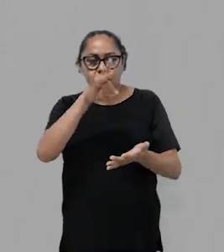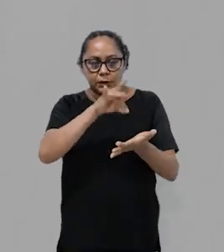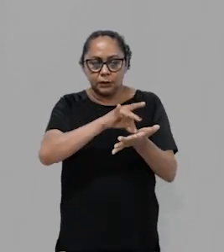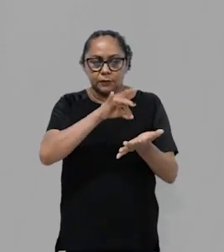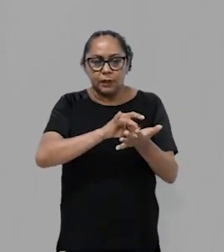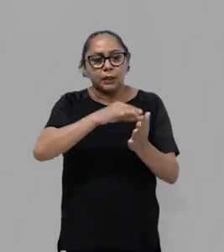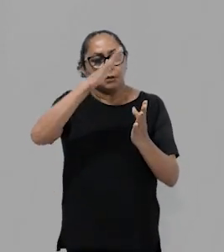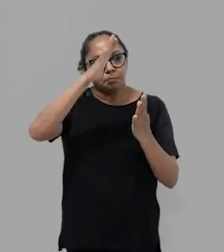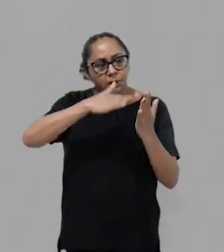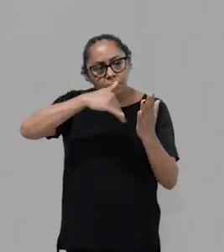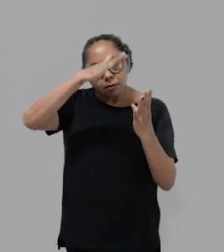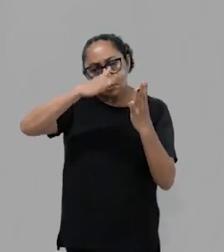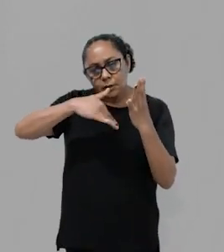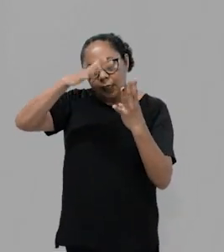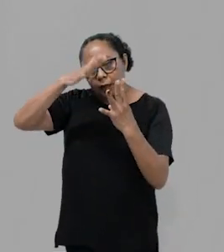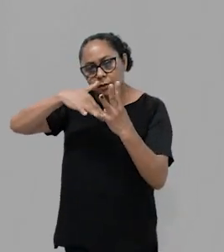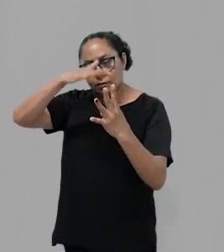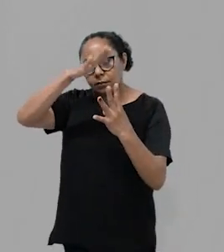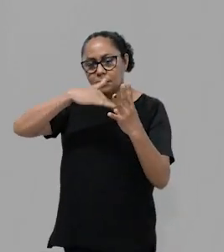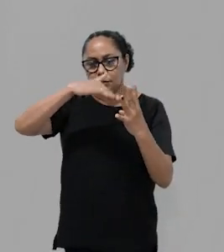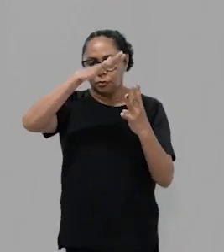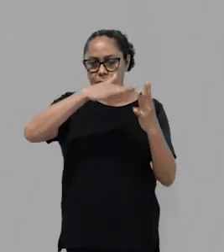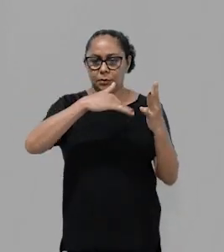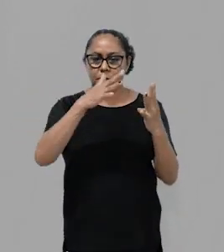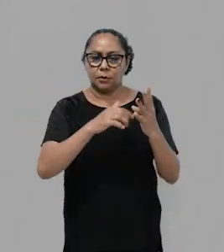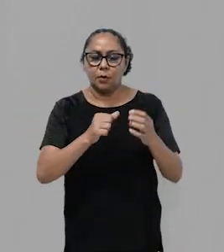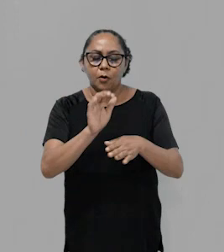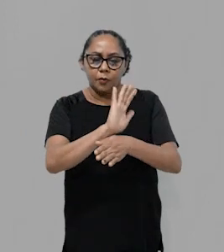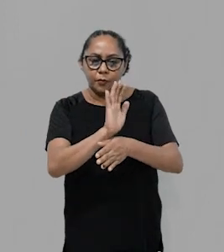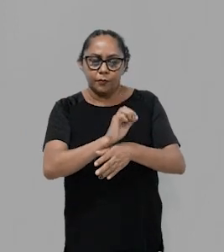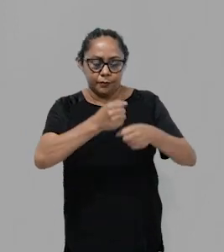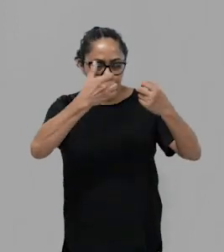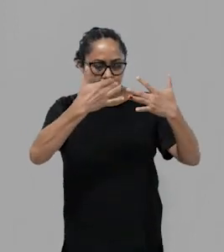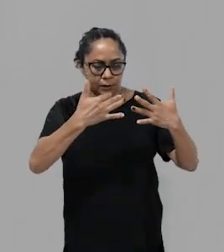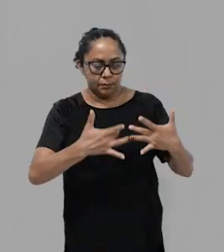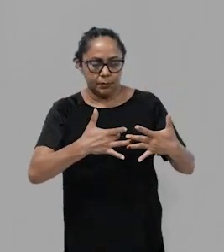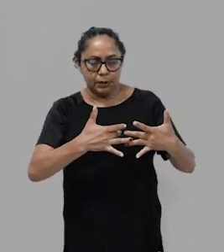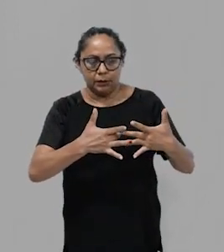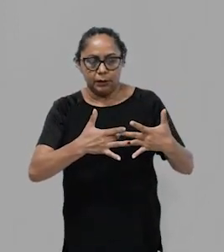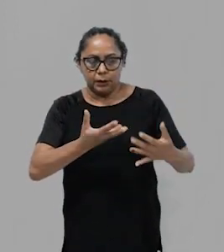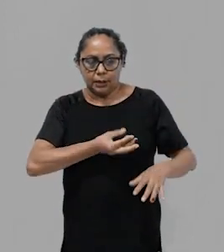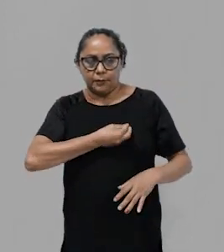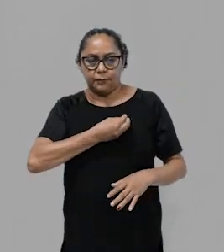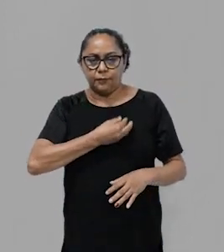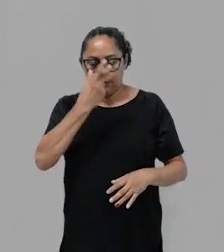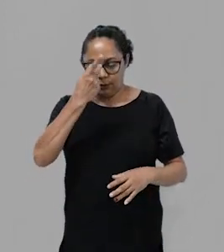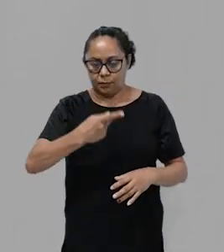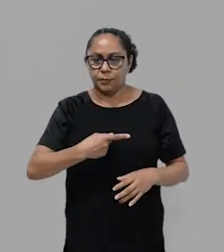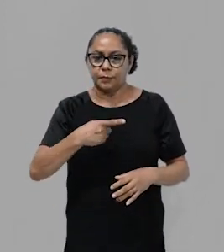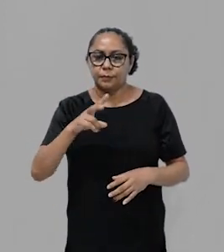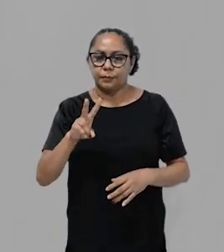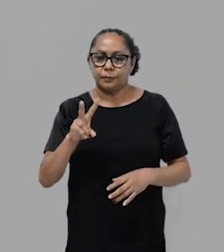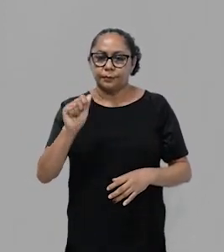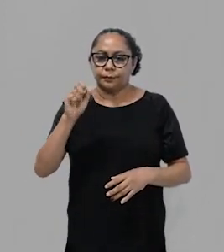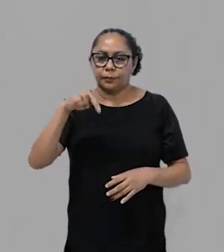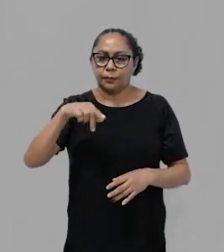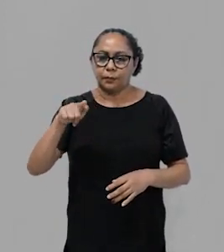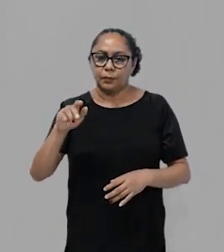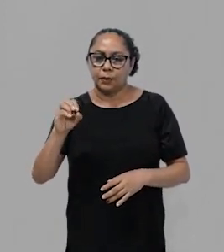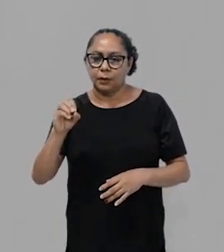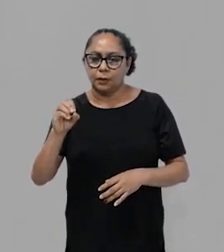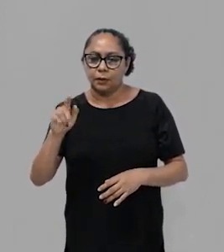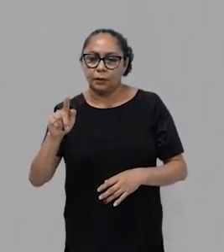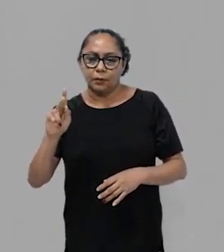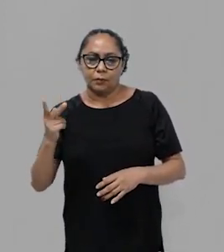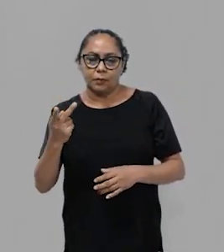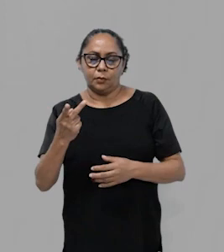por uma média de 150 artistas atualmente. O filme conta uma versão sobre o que aconteceu com Van Gogh. Resumindo, né, ele é